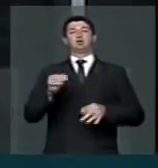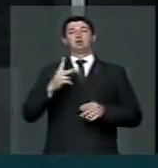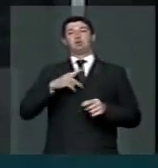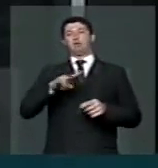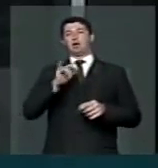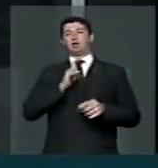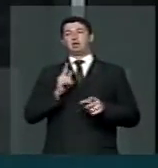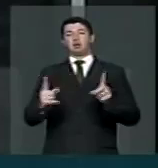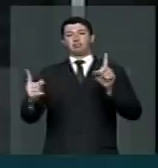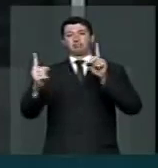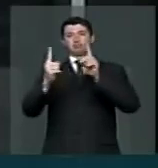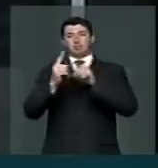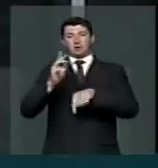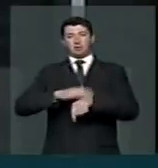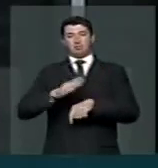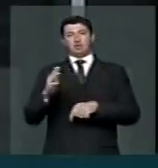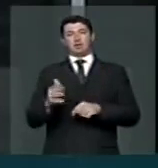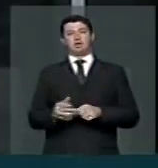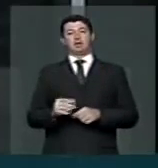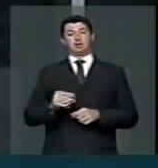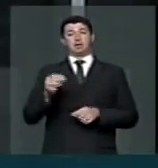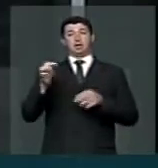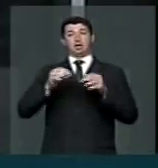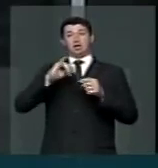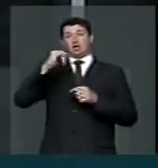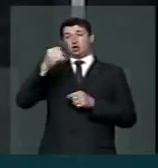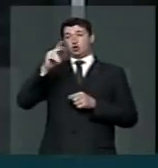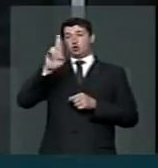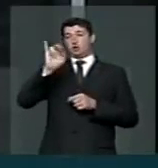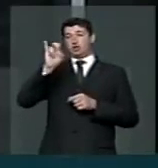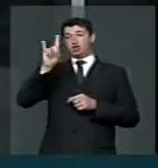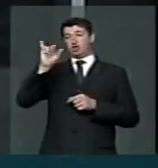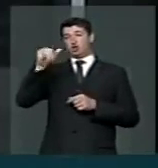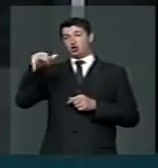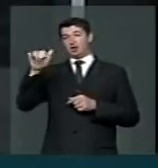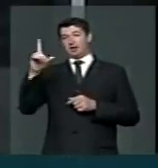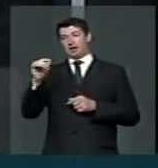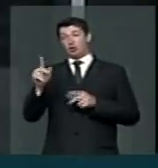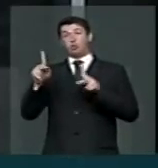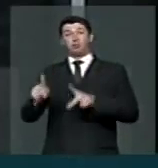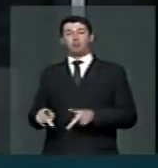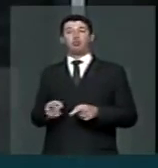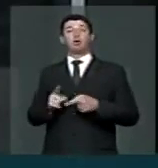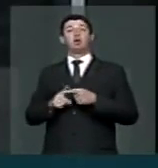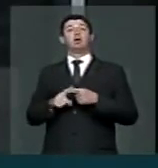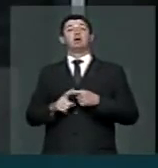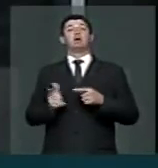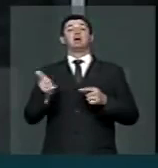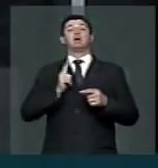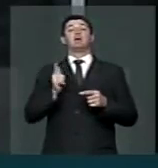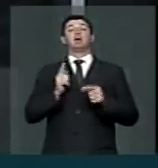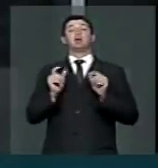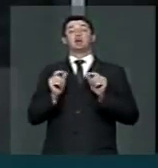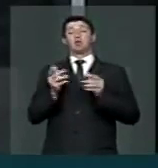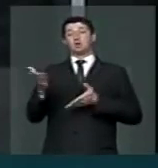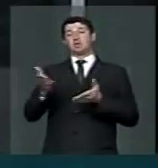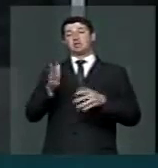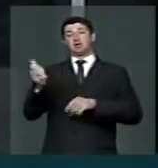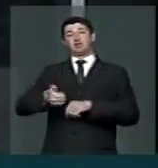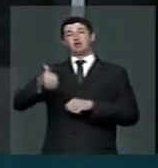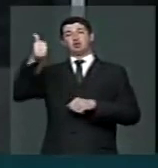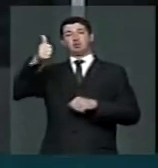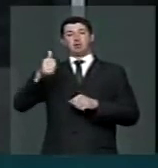aproximará sobremaneira do jurisdicionado, em função do relevo que será dado aos serviços